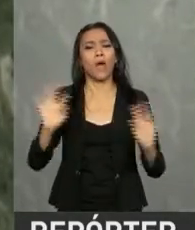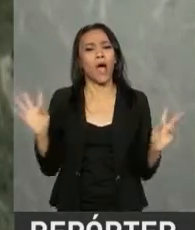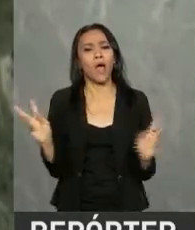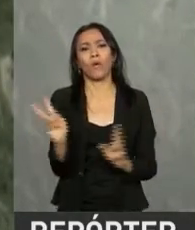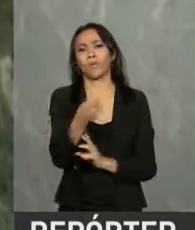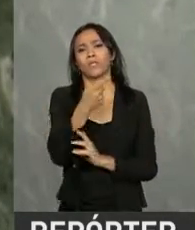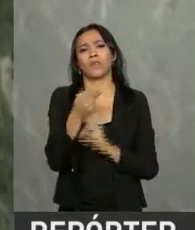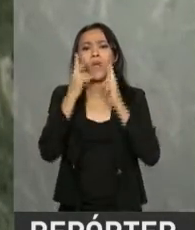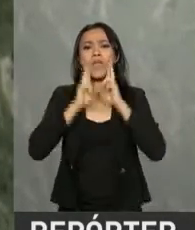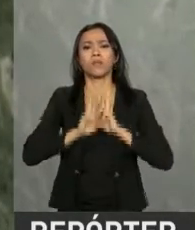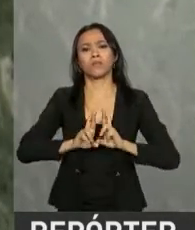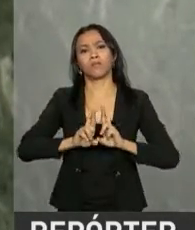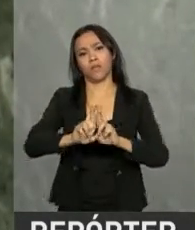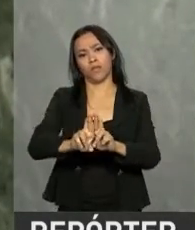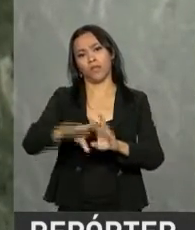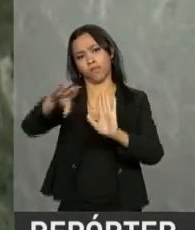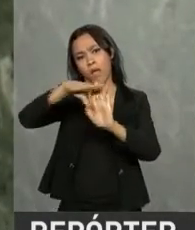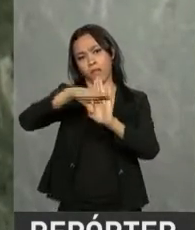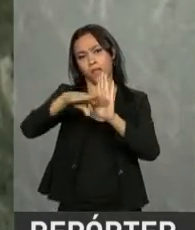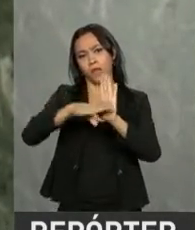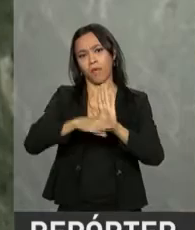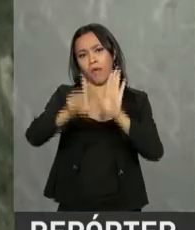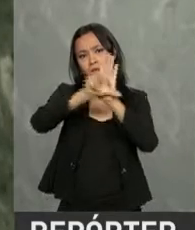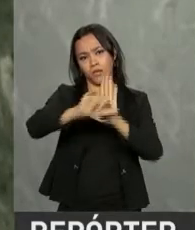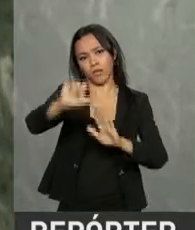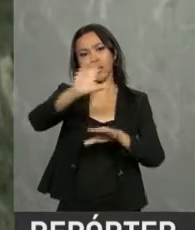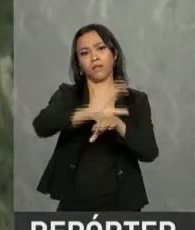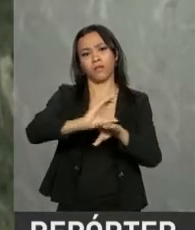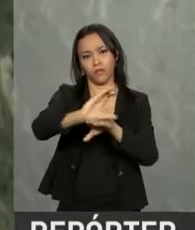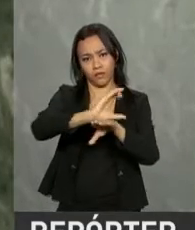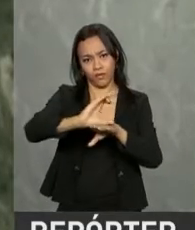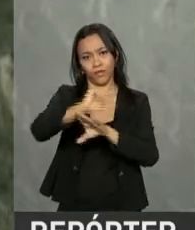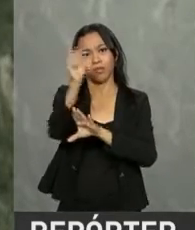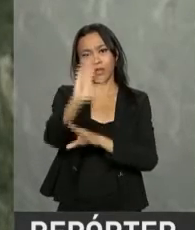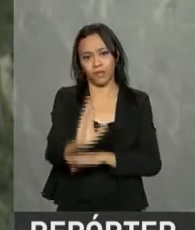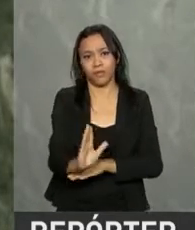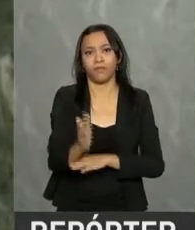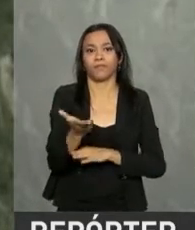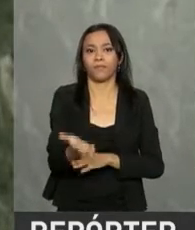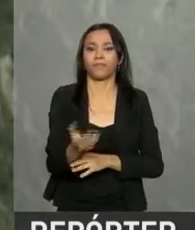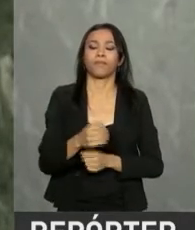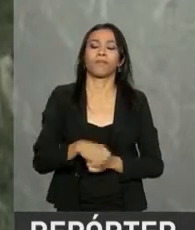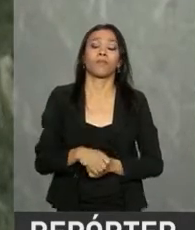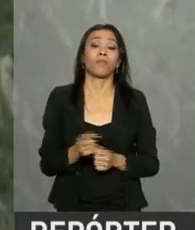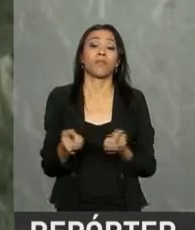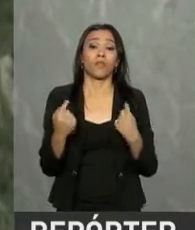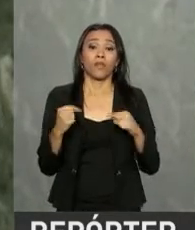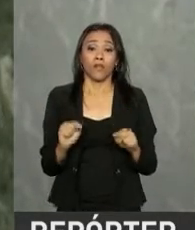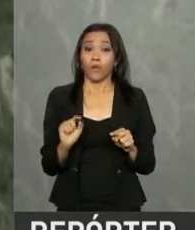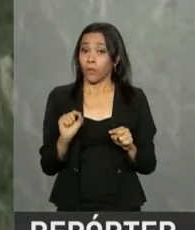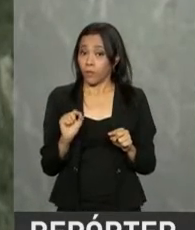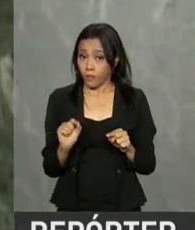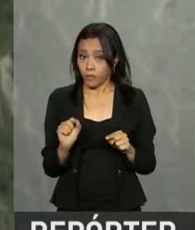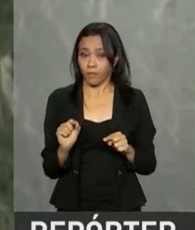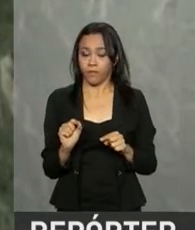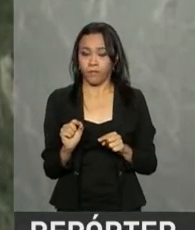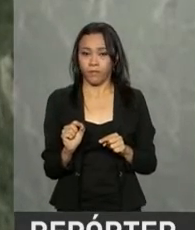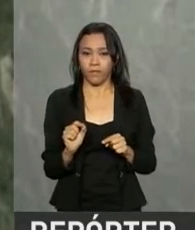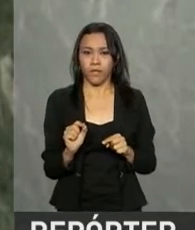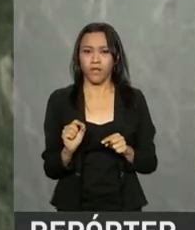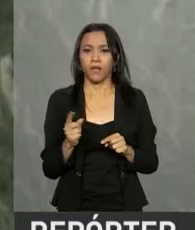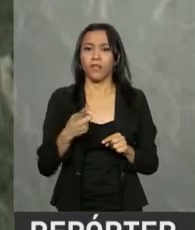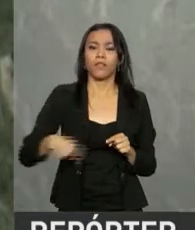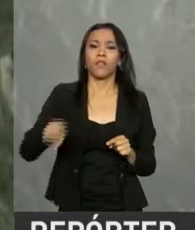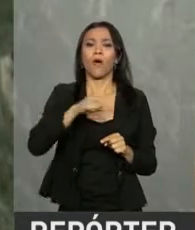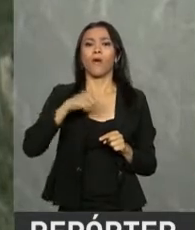absoluto respeito constitucional. O fato de